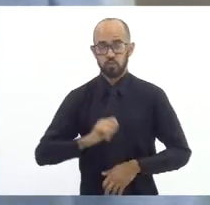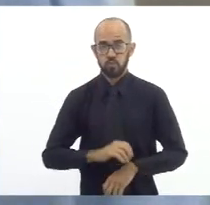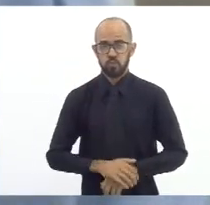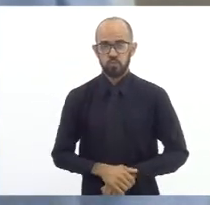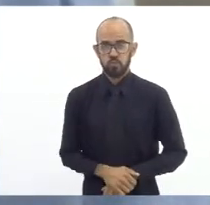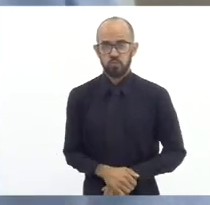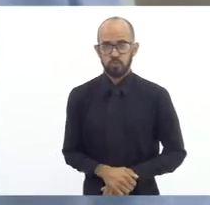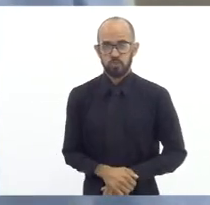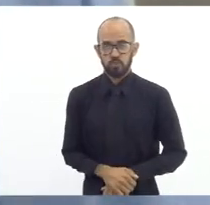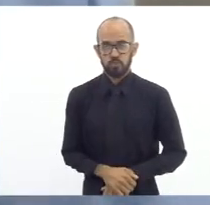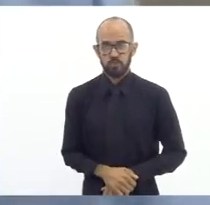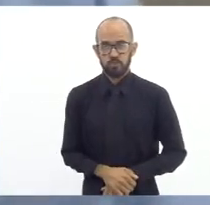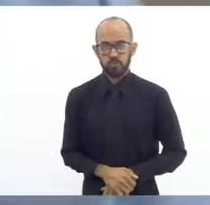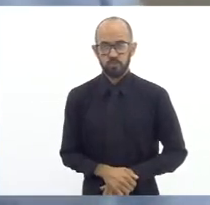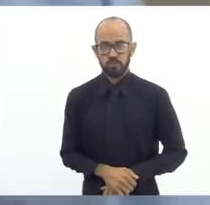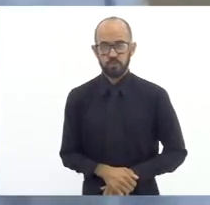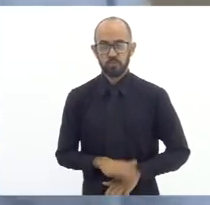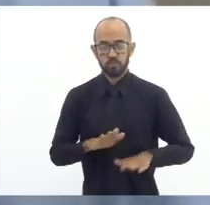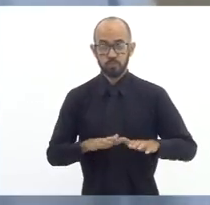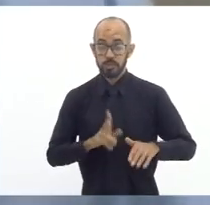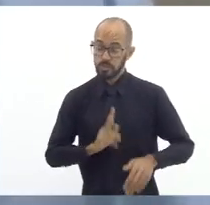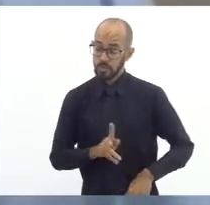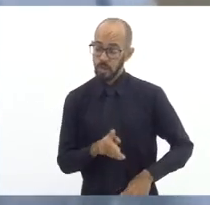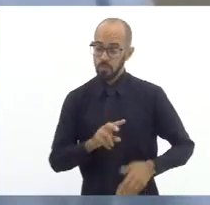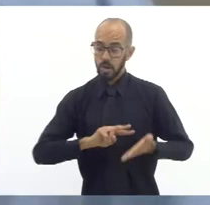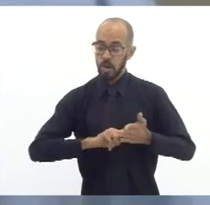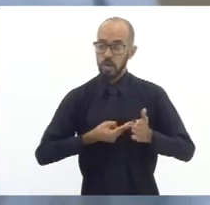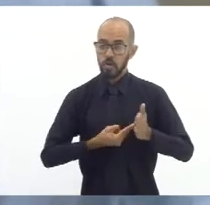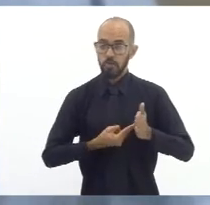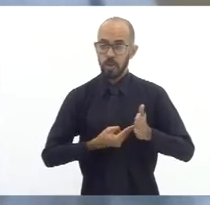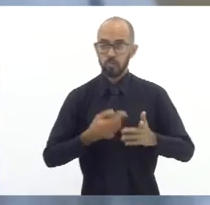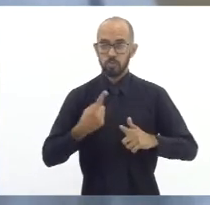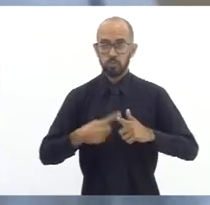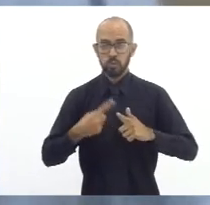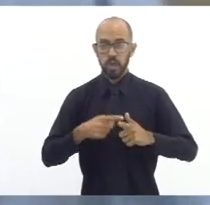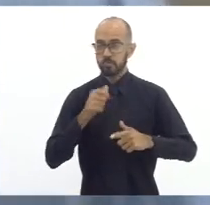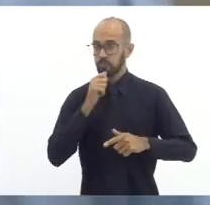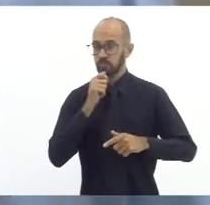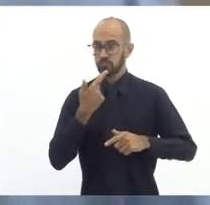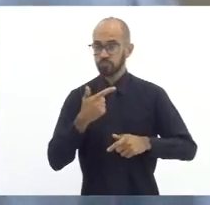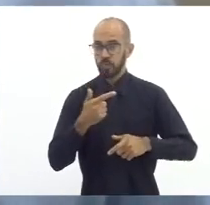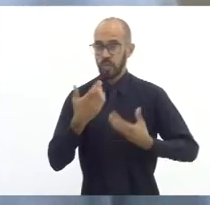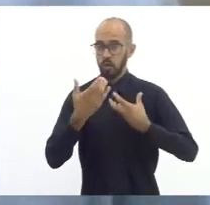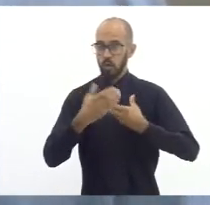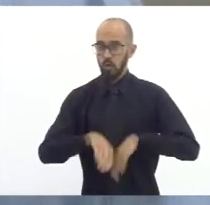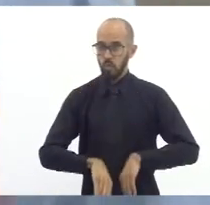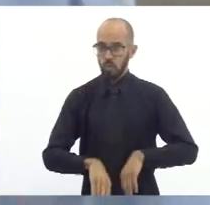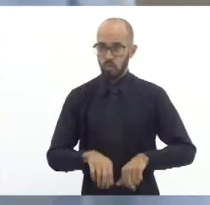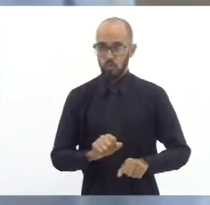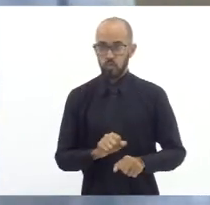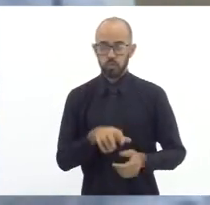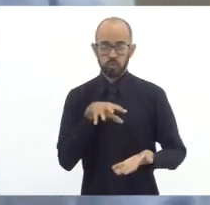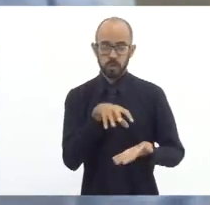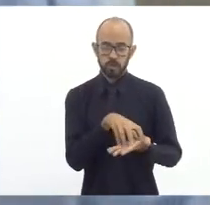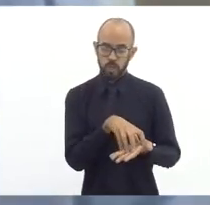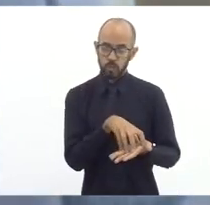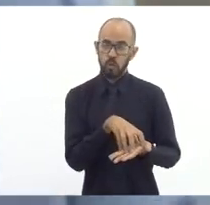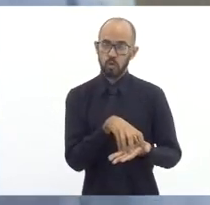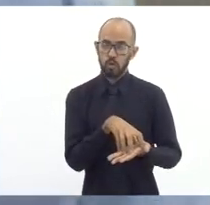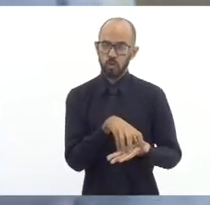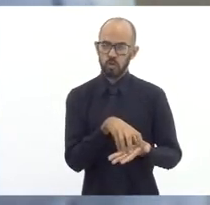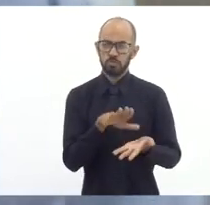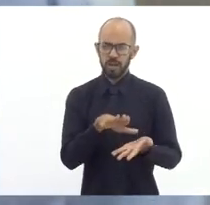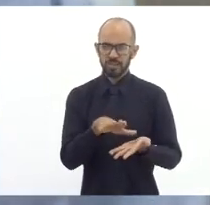Todas as vezes são renovados, porque não temos concurso para a área pertinente.